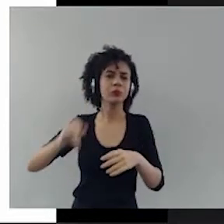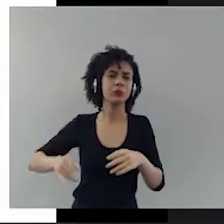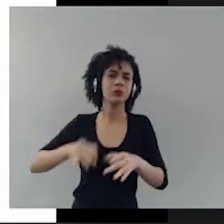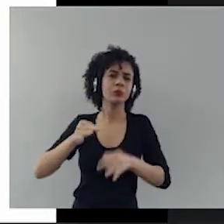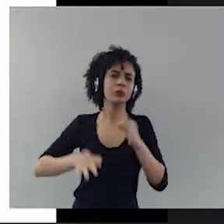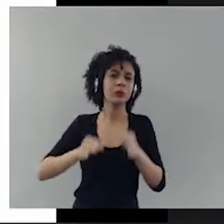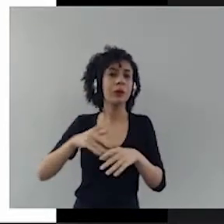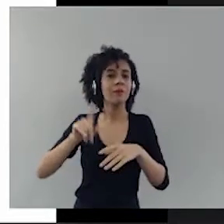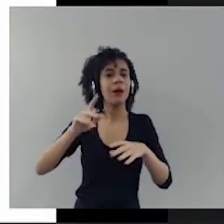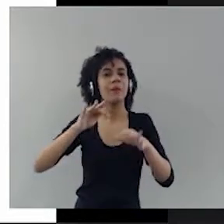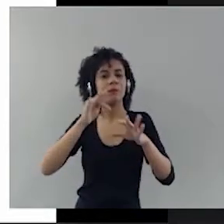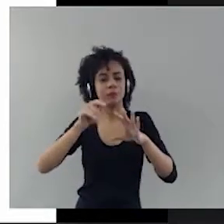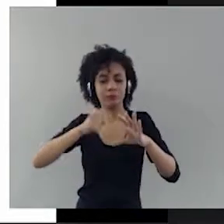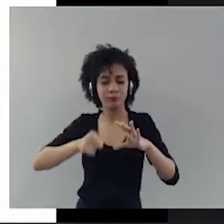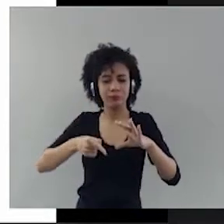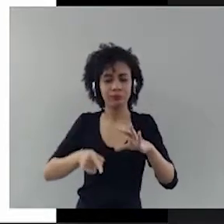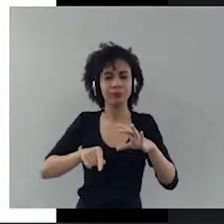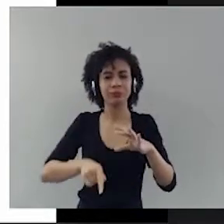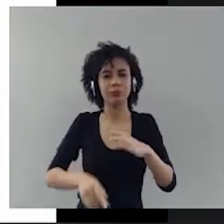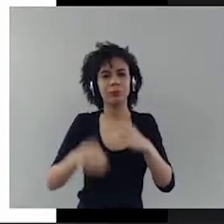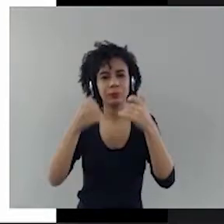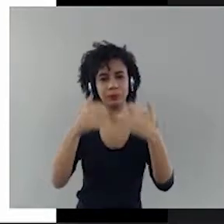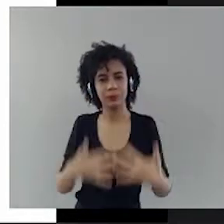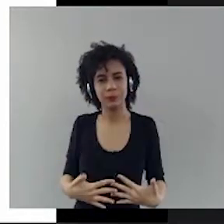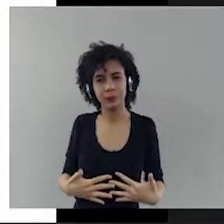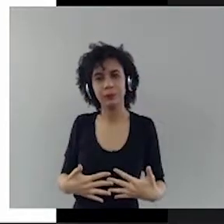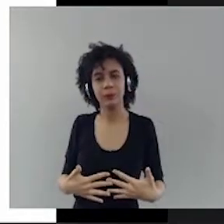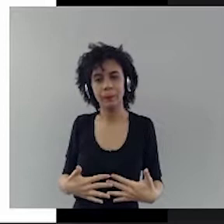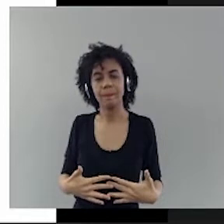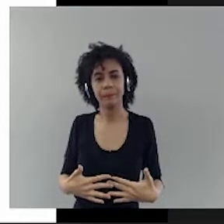sistemas de fumar profundidade a